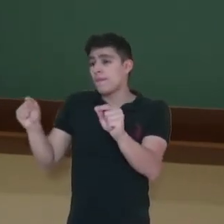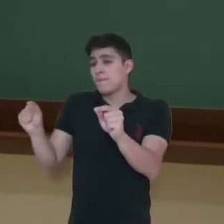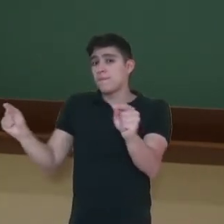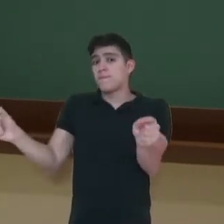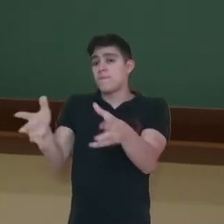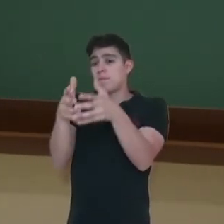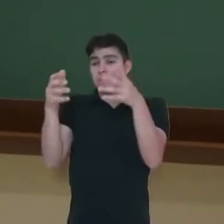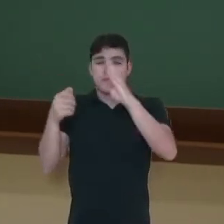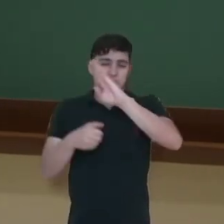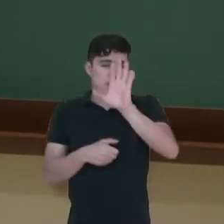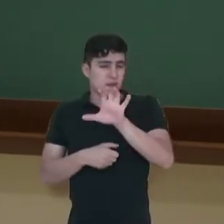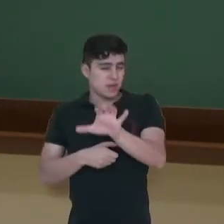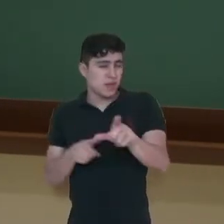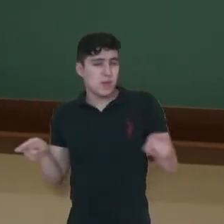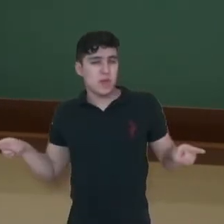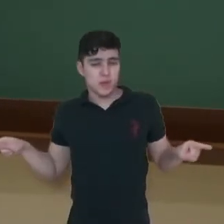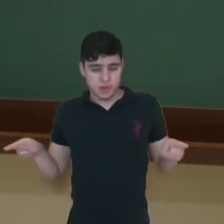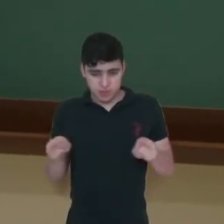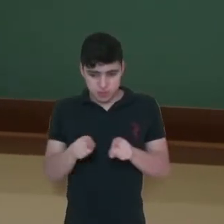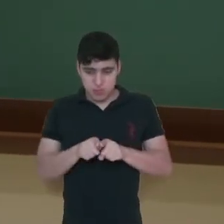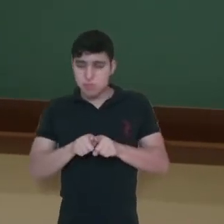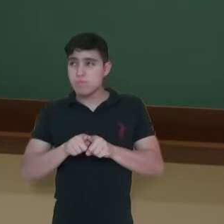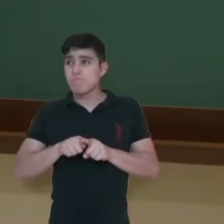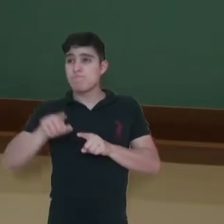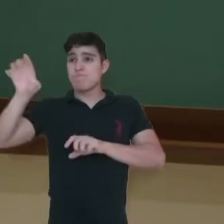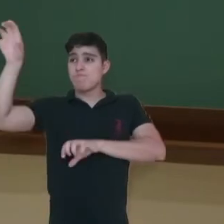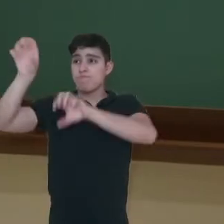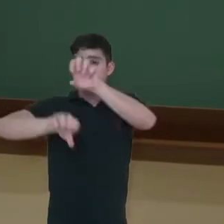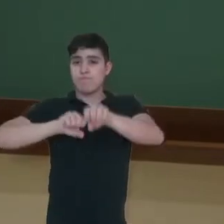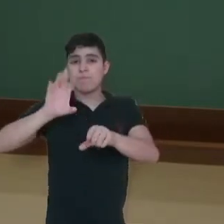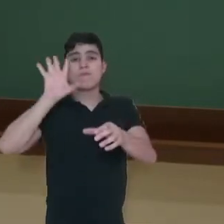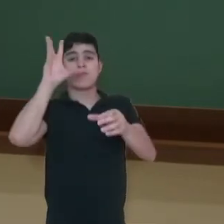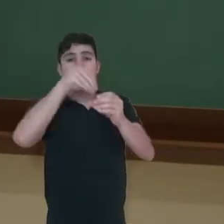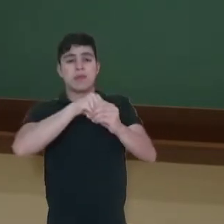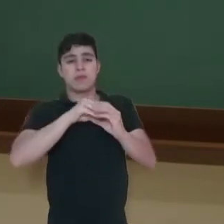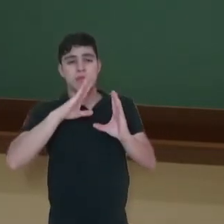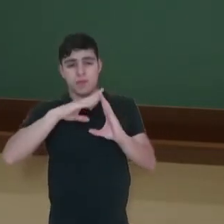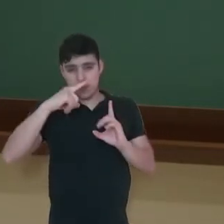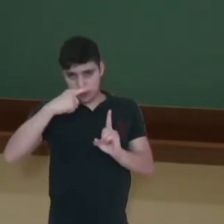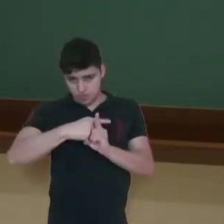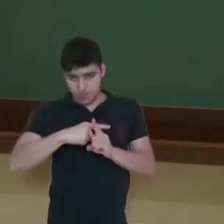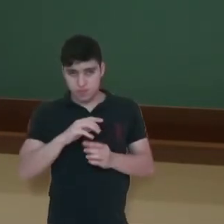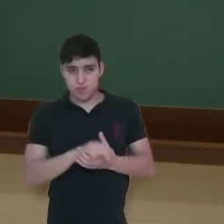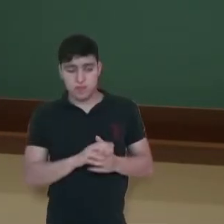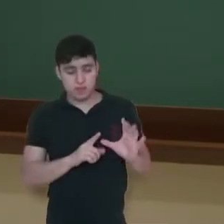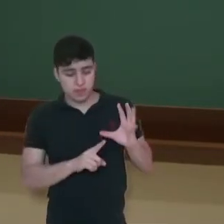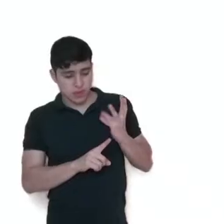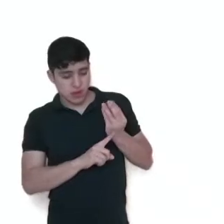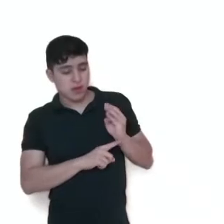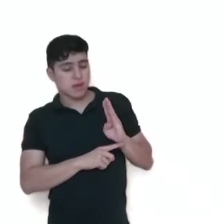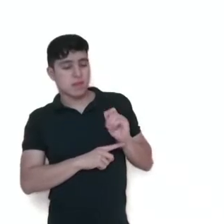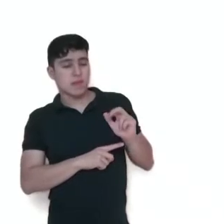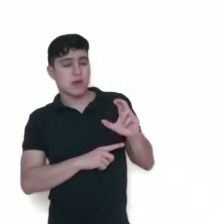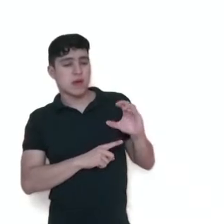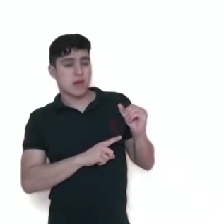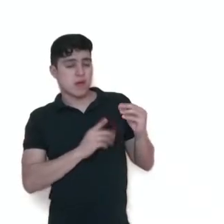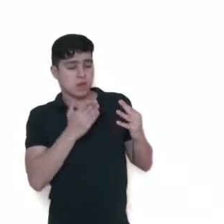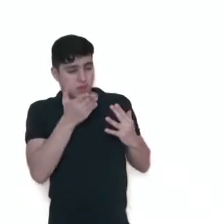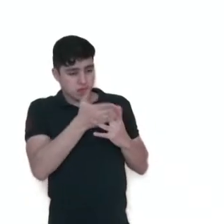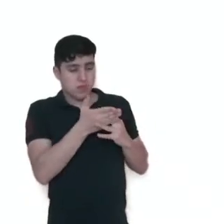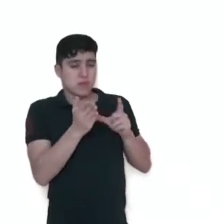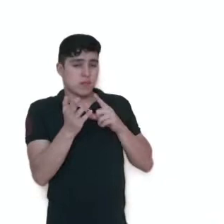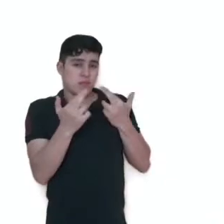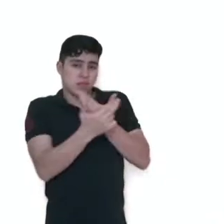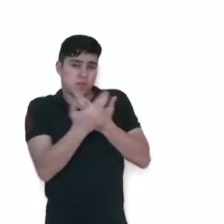grandiosidade. E o Brasil foi a mesma coisa, ele trouxe a grandiosidade dos ambientes das igrejas. E a arte barroca é religiosa com raiz